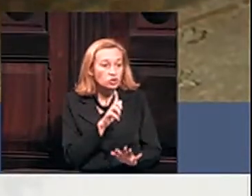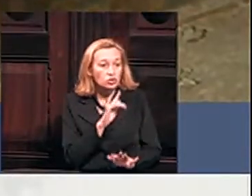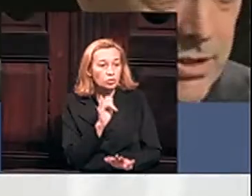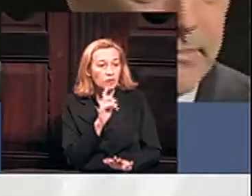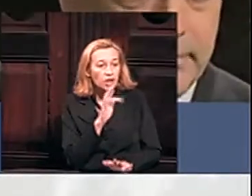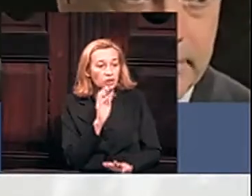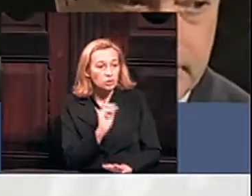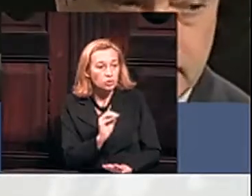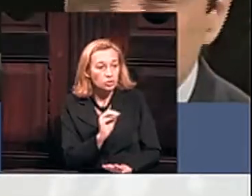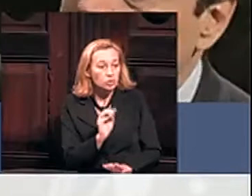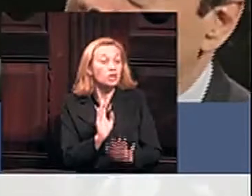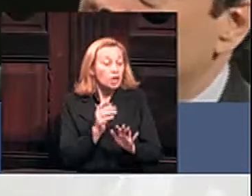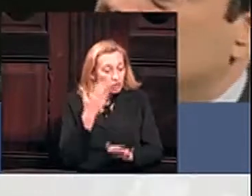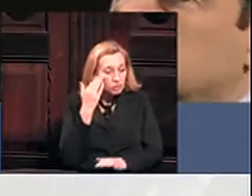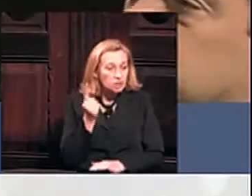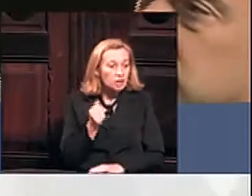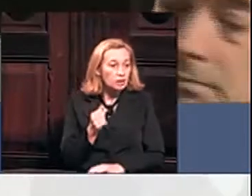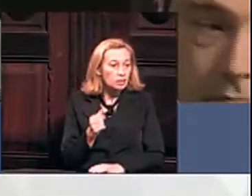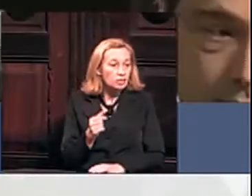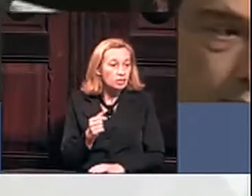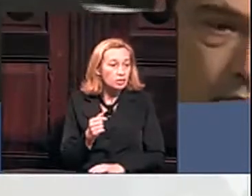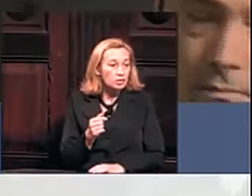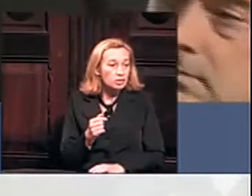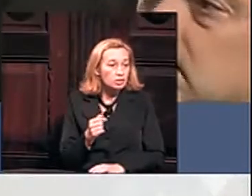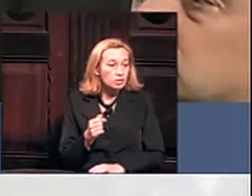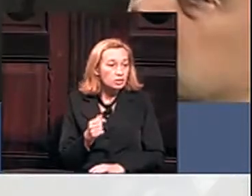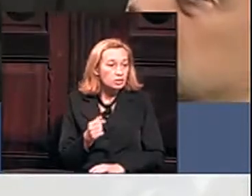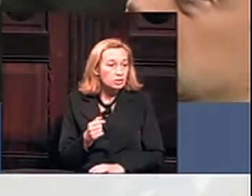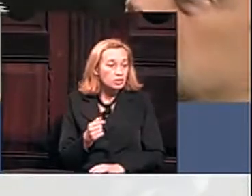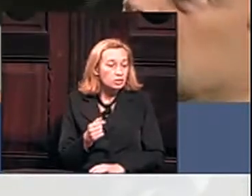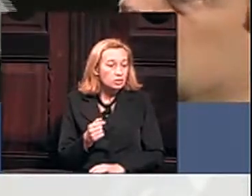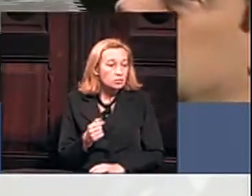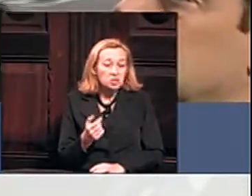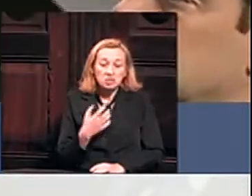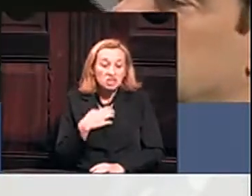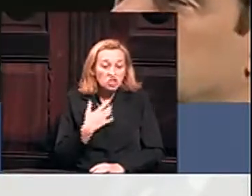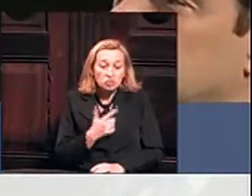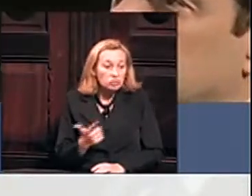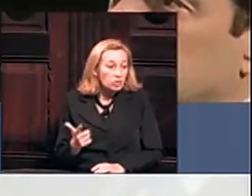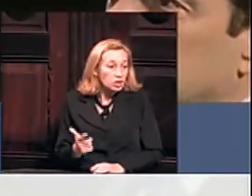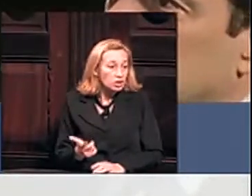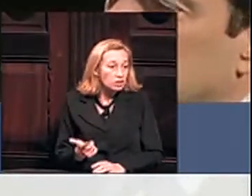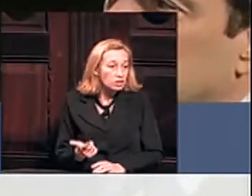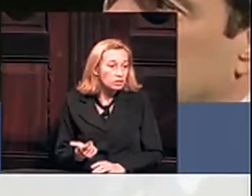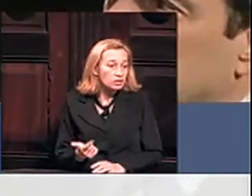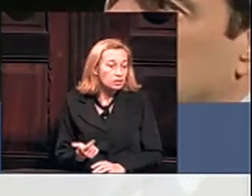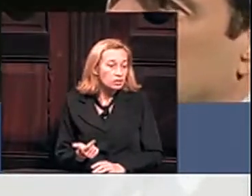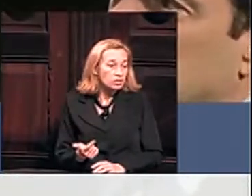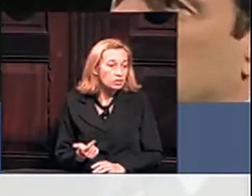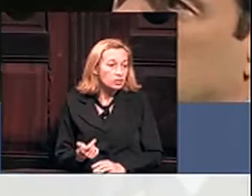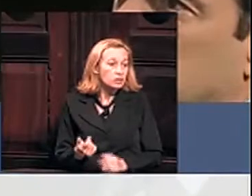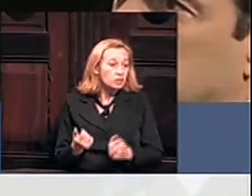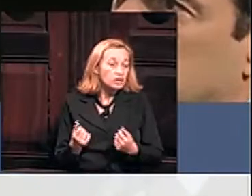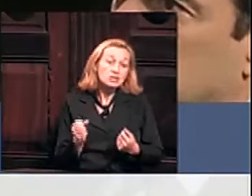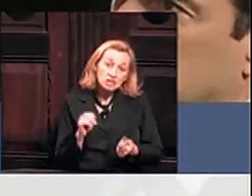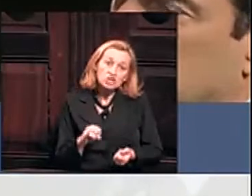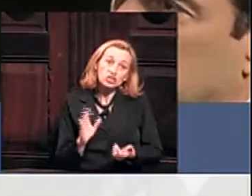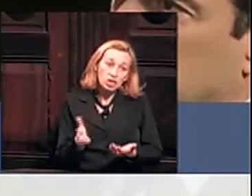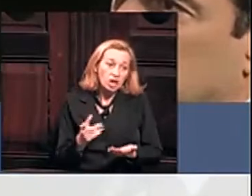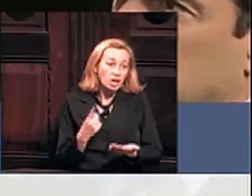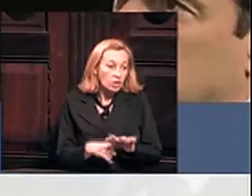qual é a minha emenda, qual é a do Gilberto. Só estou dizendo que em relação à minha não pode ser autorizativo, porque não faz sentido. E o deputado Gustavo Tutuca, líder do governo, já concordou com a gente.